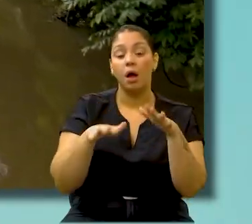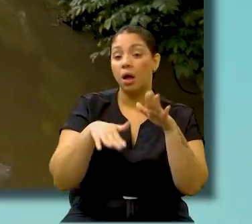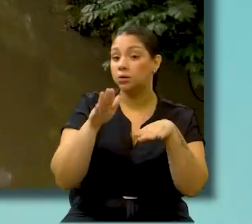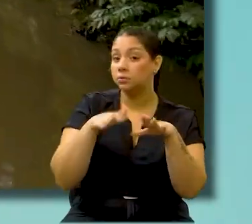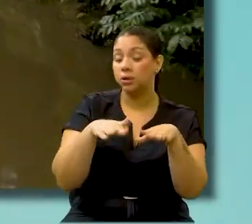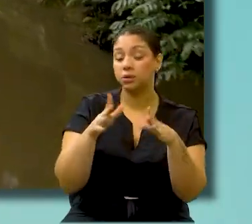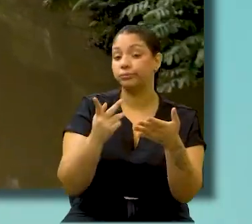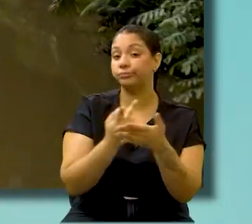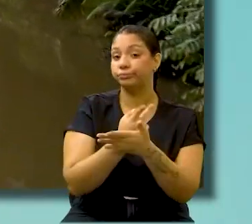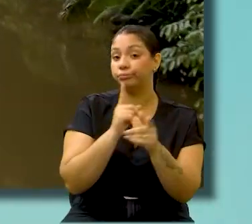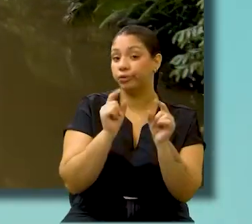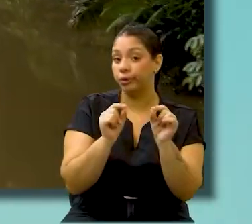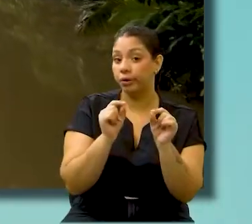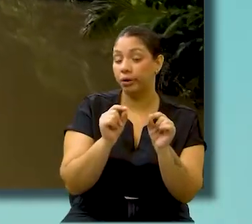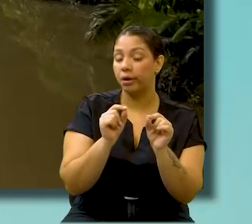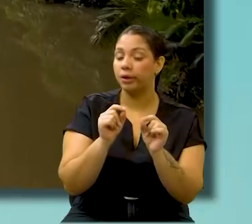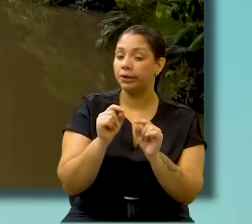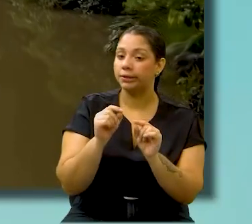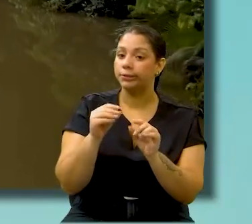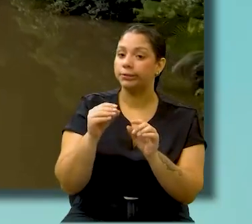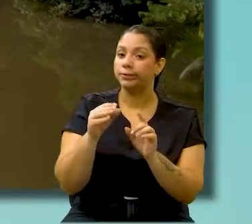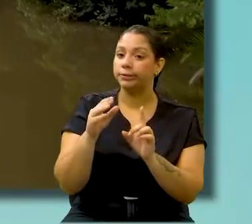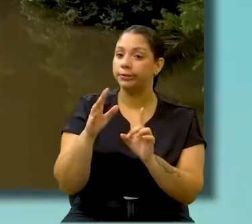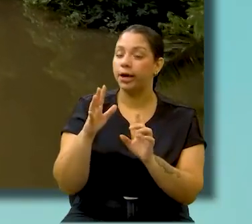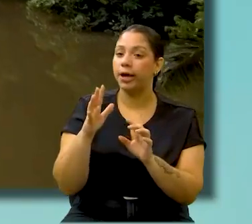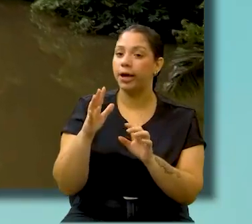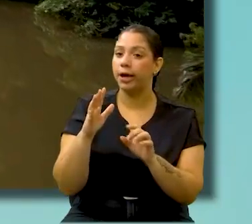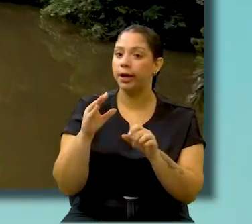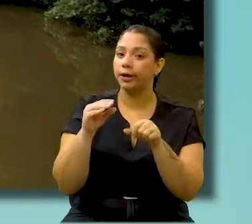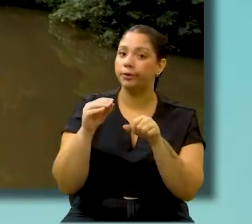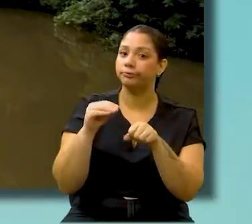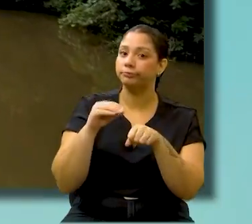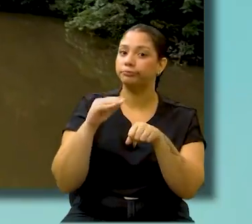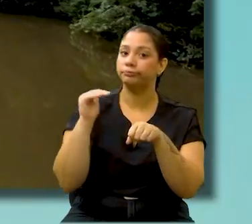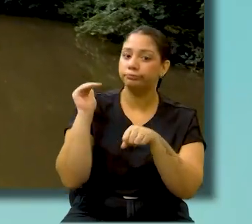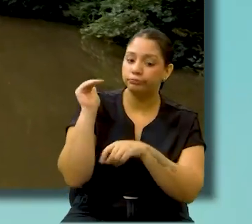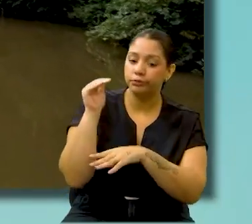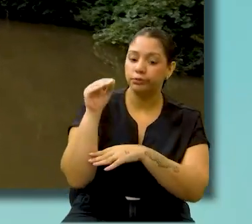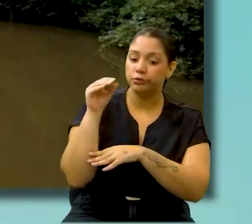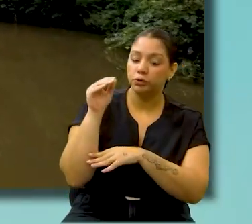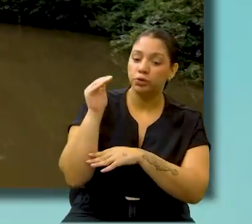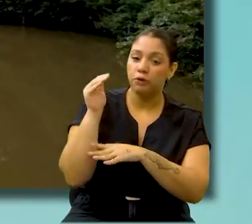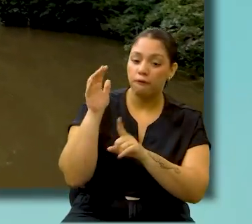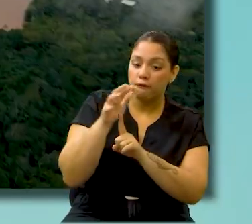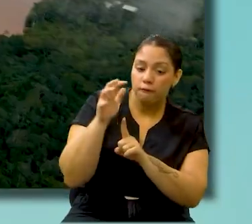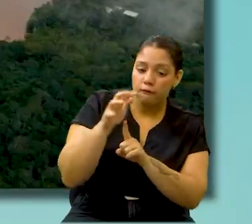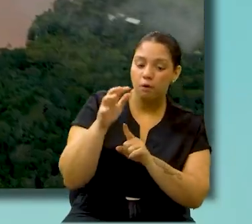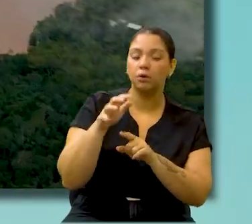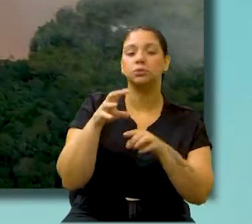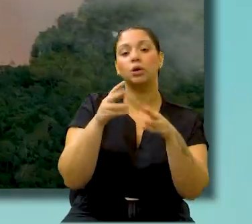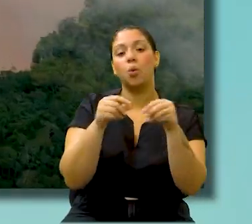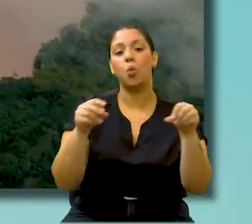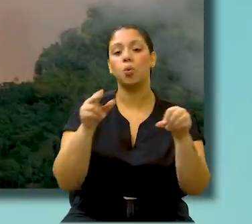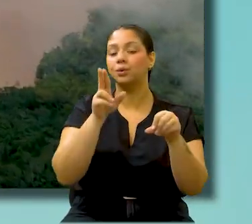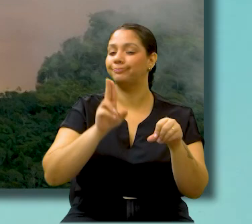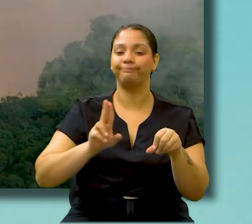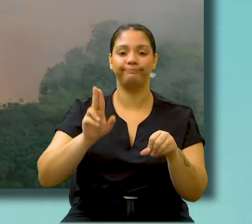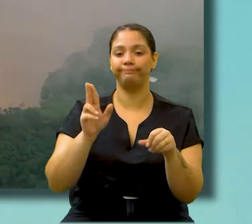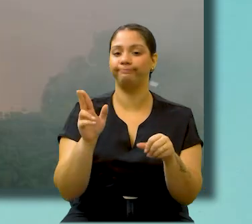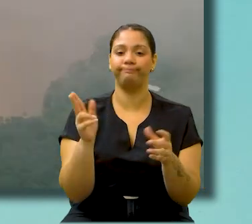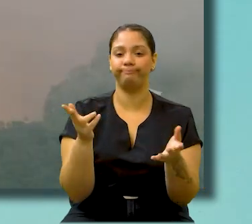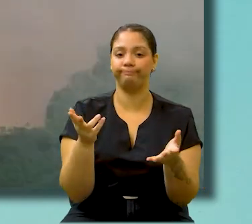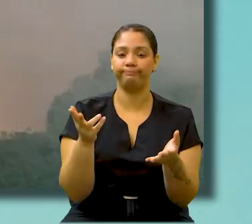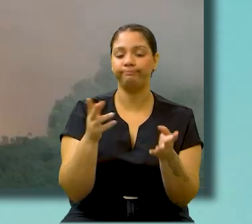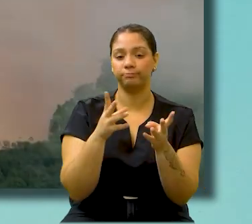muitas vezes, acaba forçando uma utilização irregular. da área. A gente tem a questão também